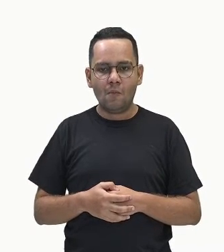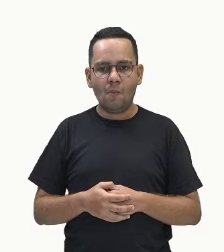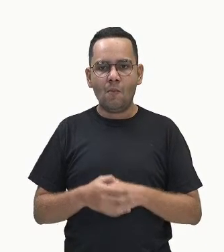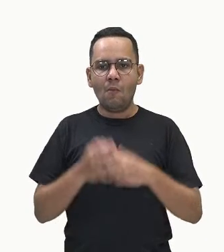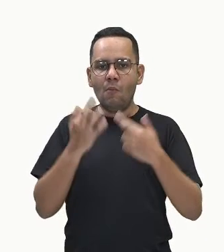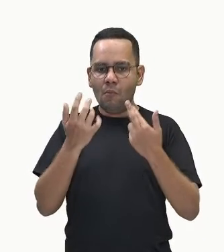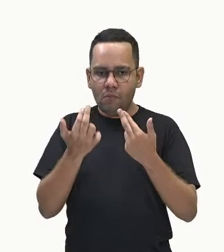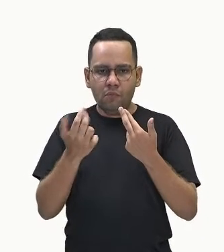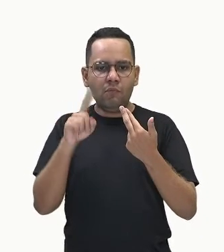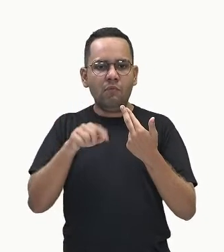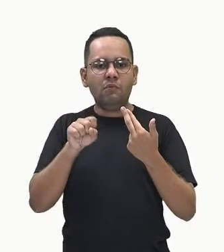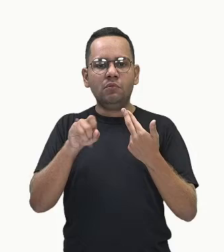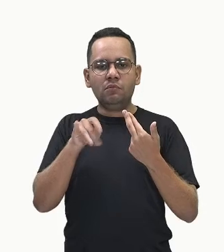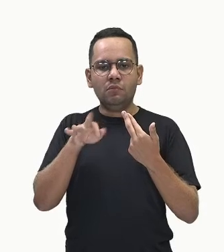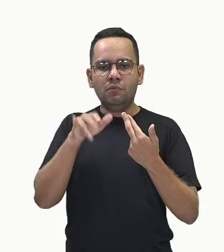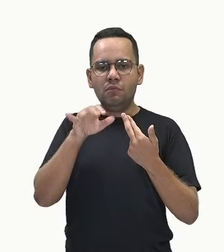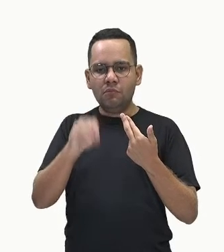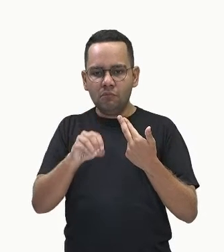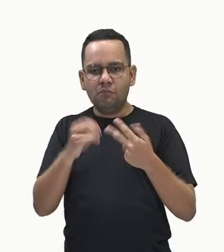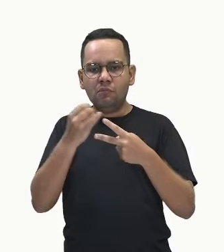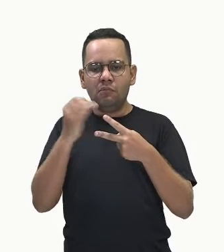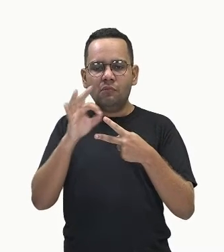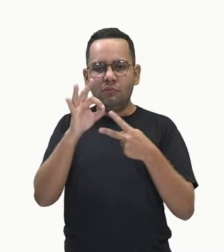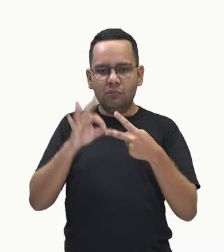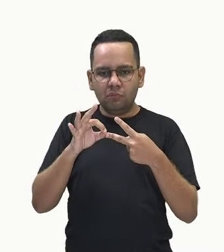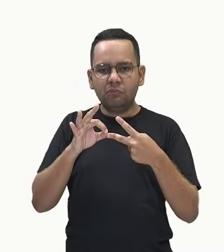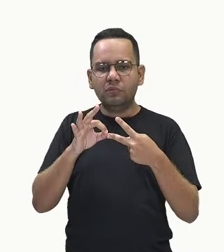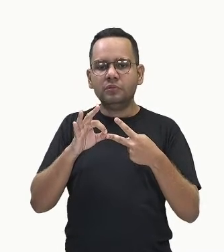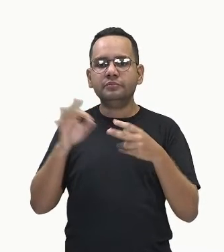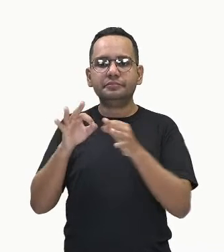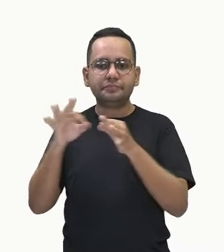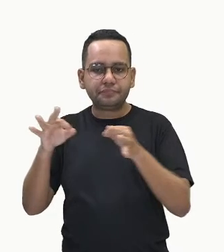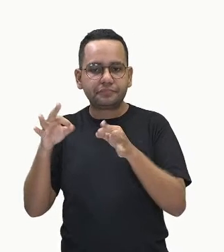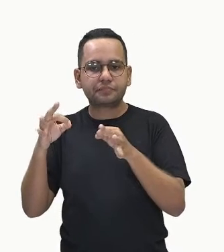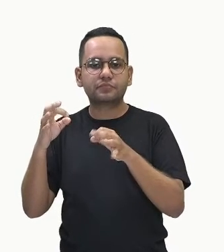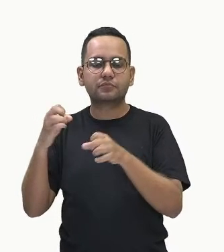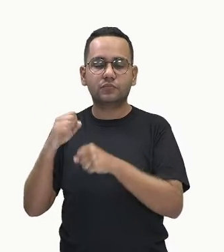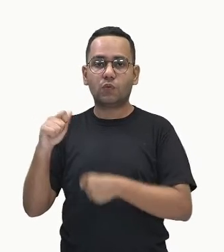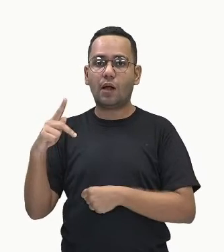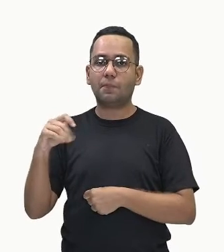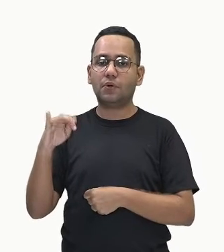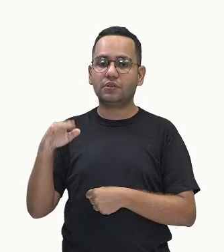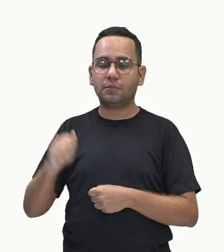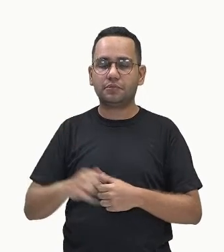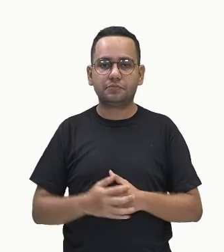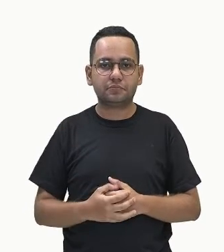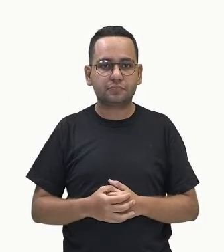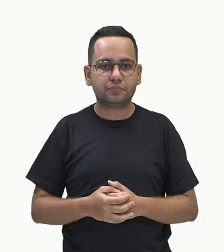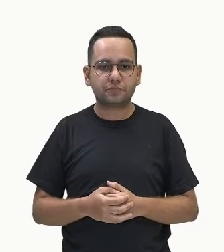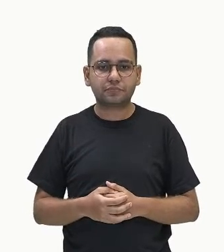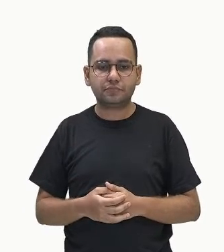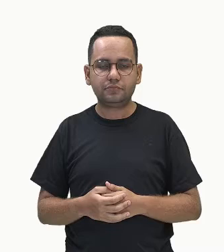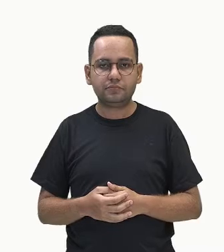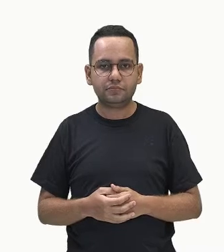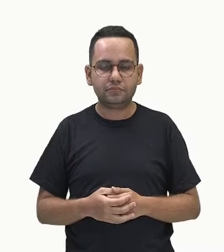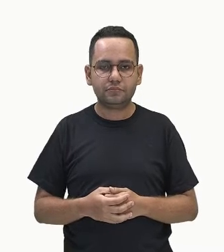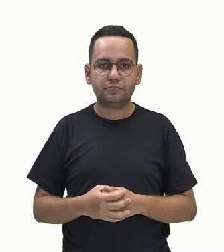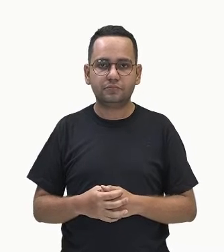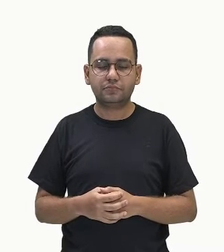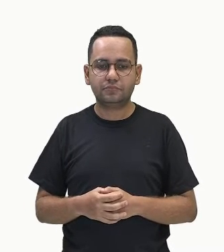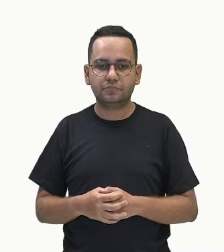medida de seu apótema, tá? E já já nós vamos substituir esse semiperímetro aí, tá? Ou seja, esse